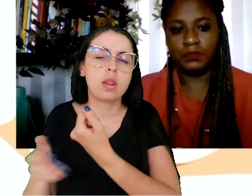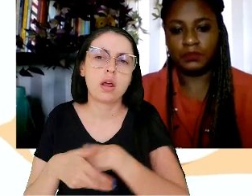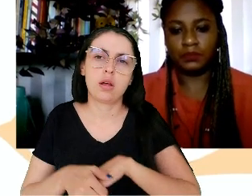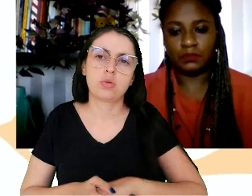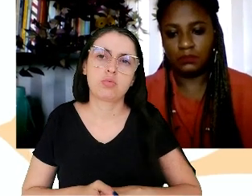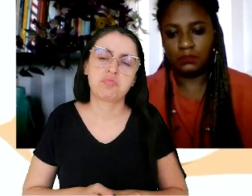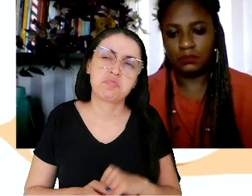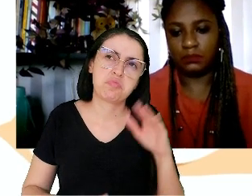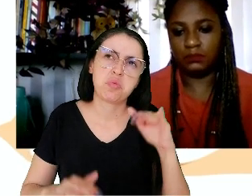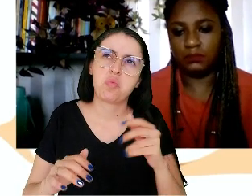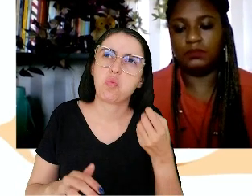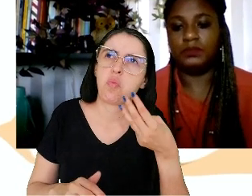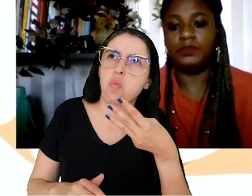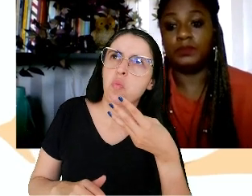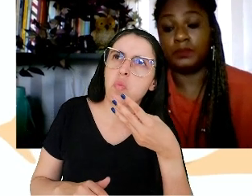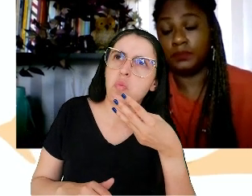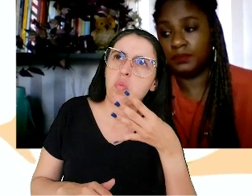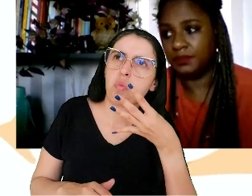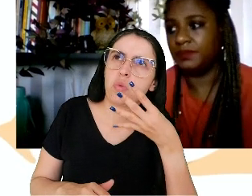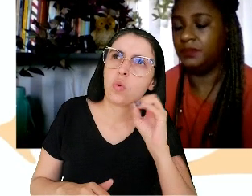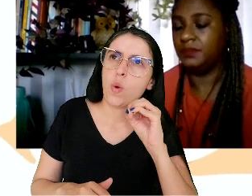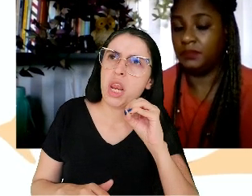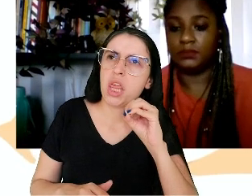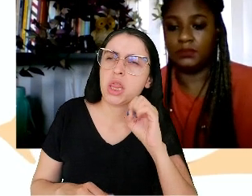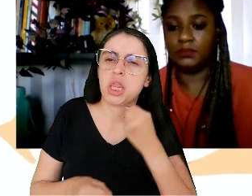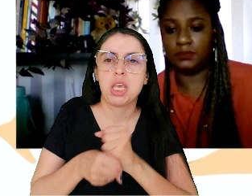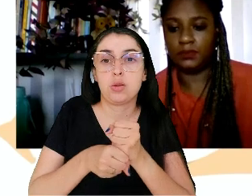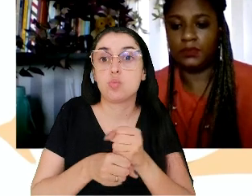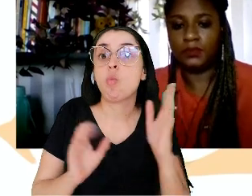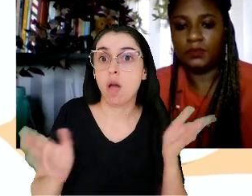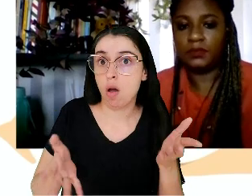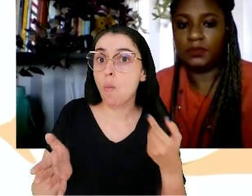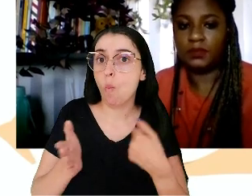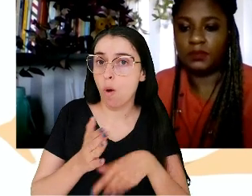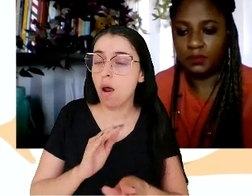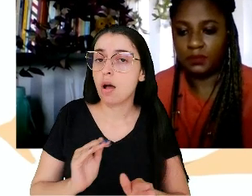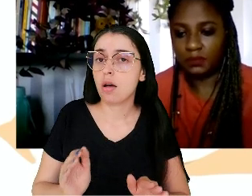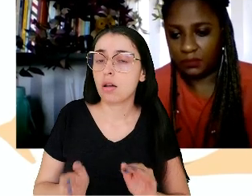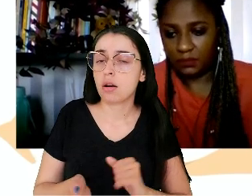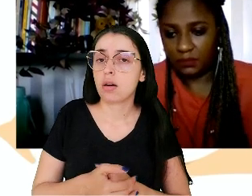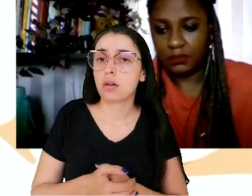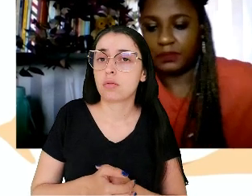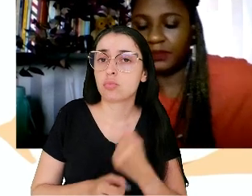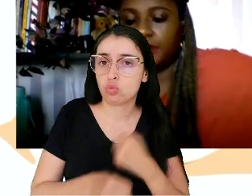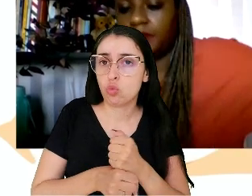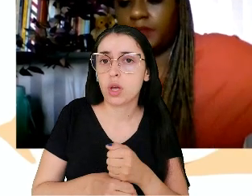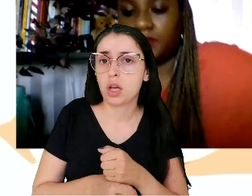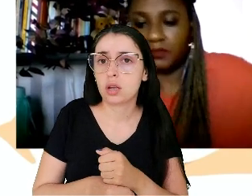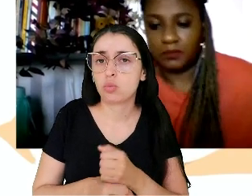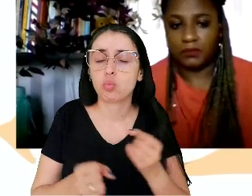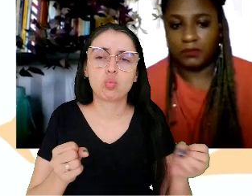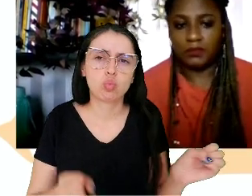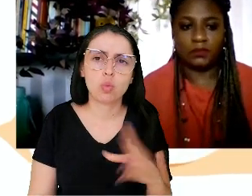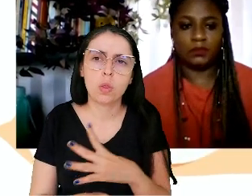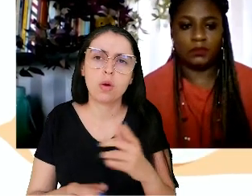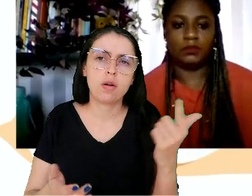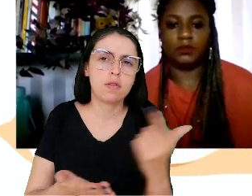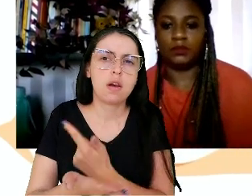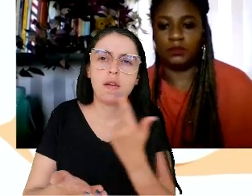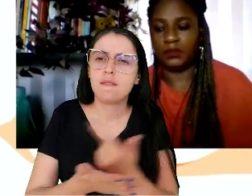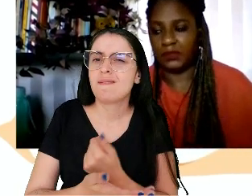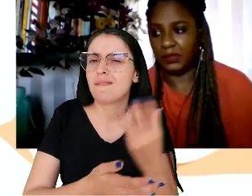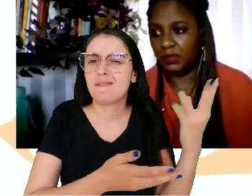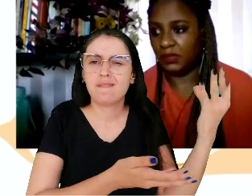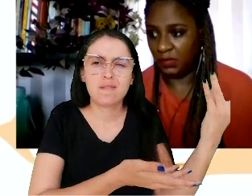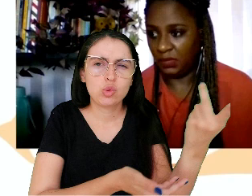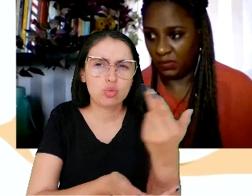né, quase 40 anos, e esse ano ela preparou um novo livro com uma série